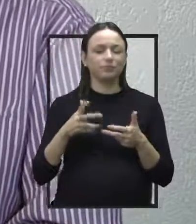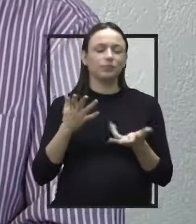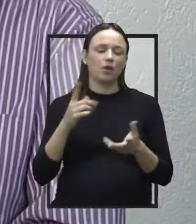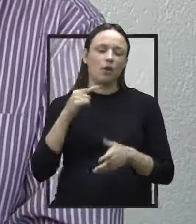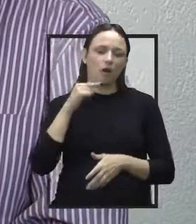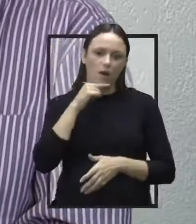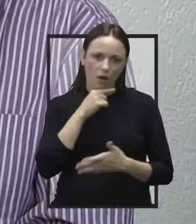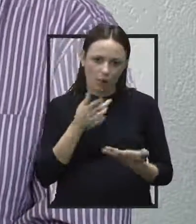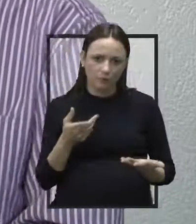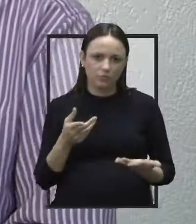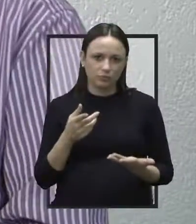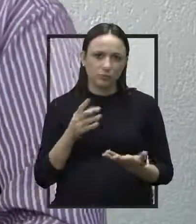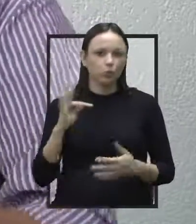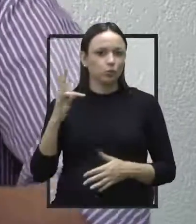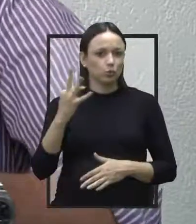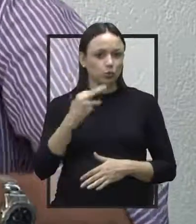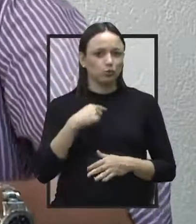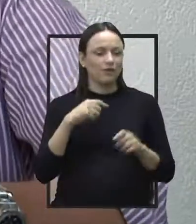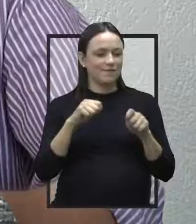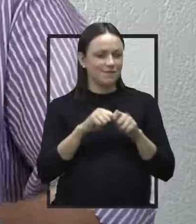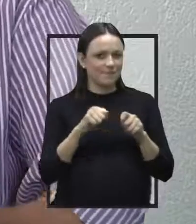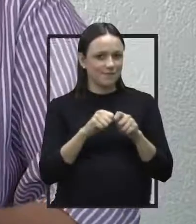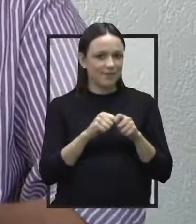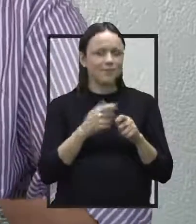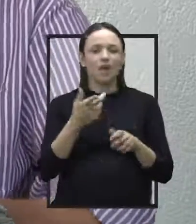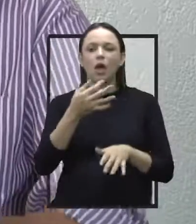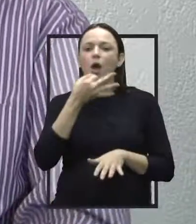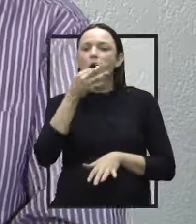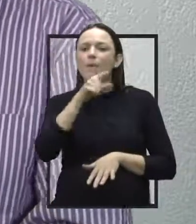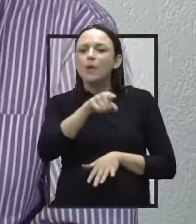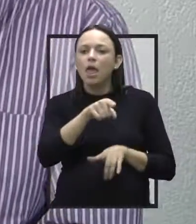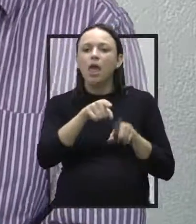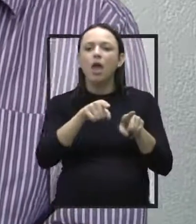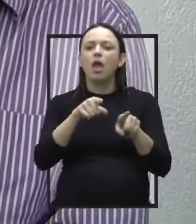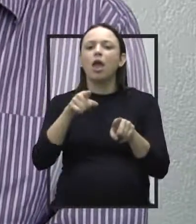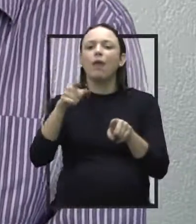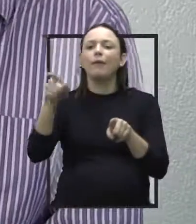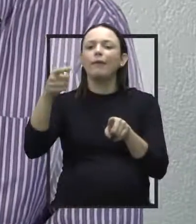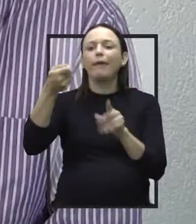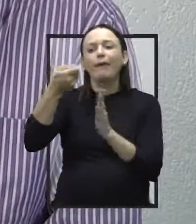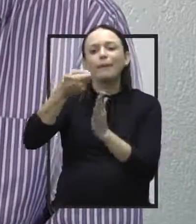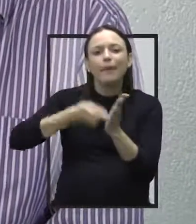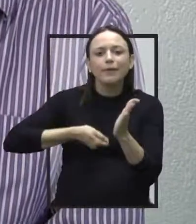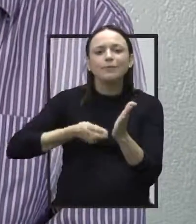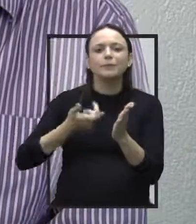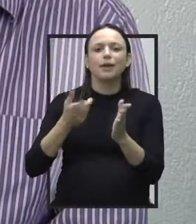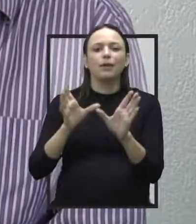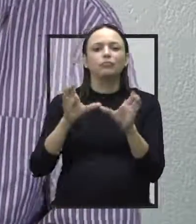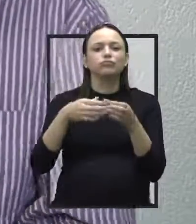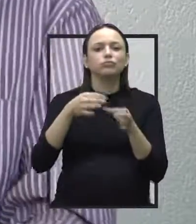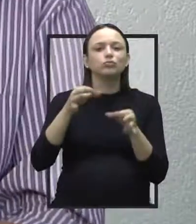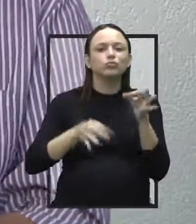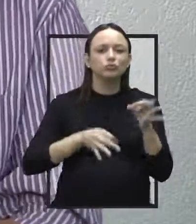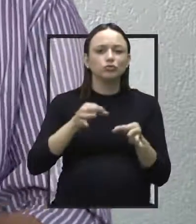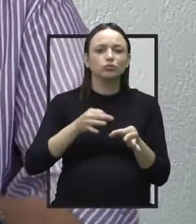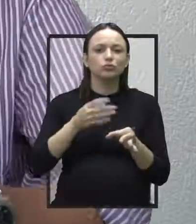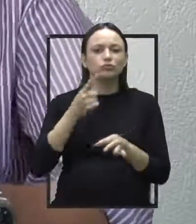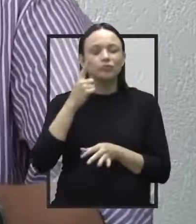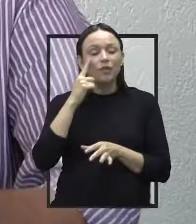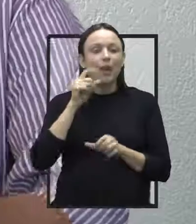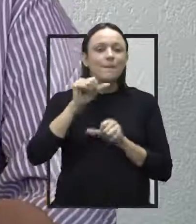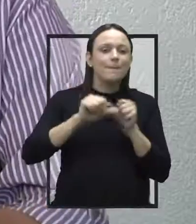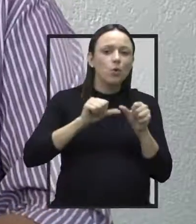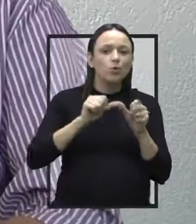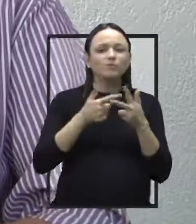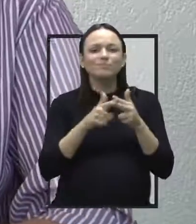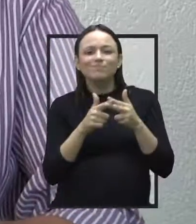que a gente vai fazendo, vai vindo opinião, pareceres de setores jurídicos, então você vai